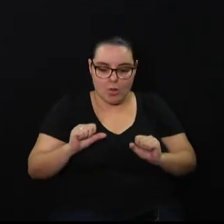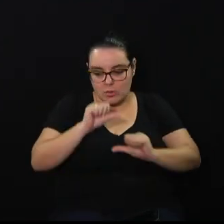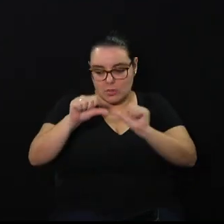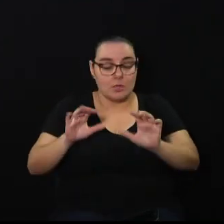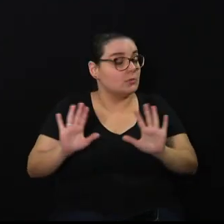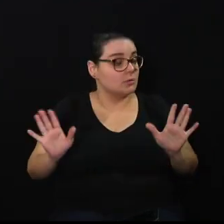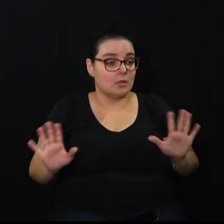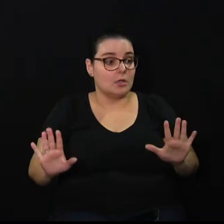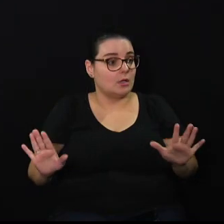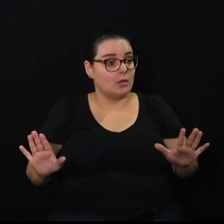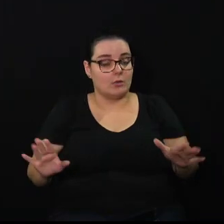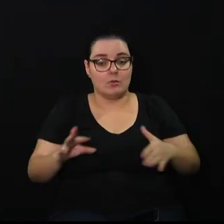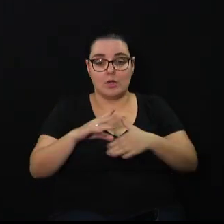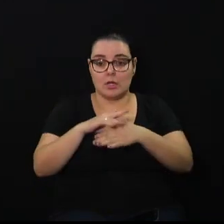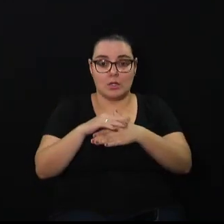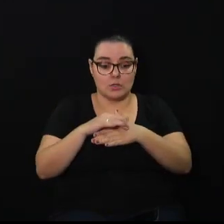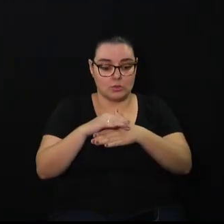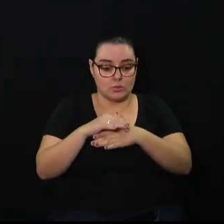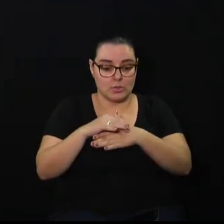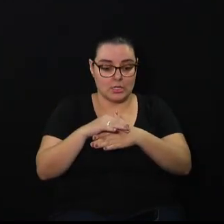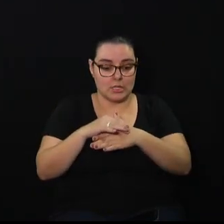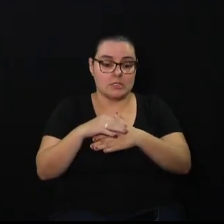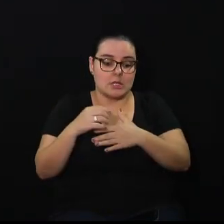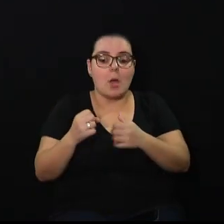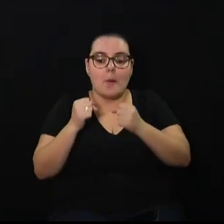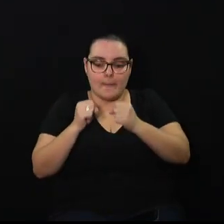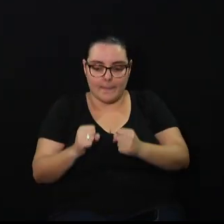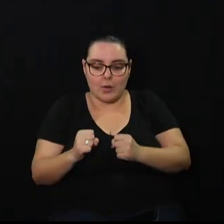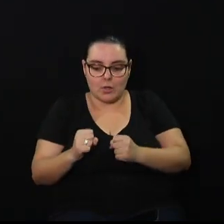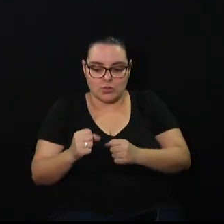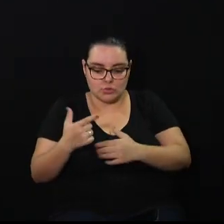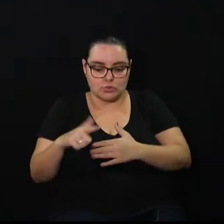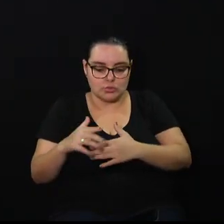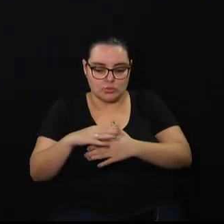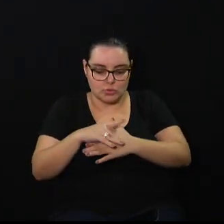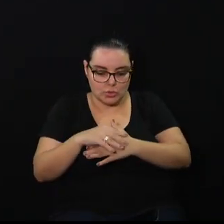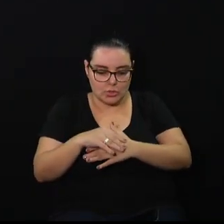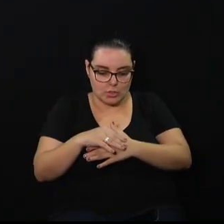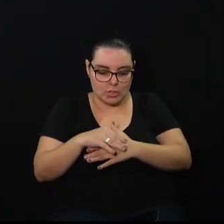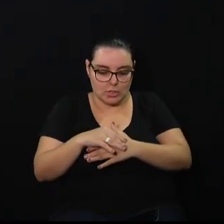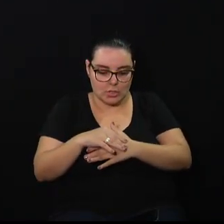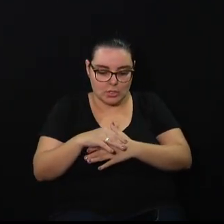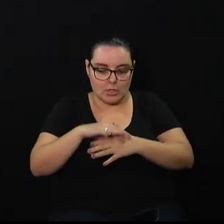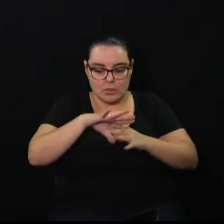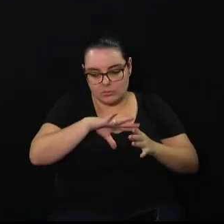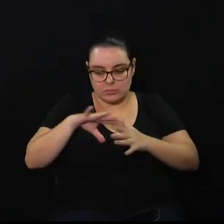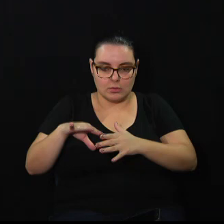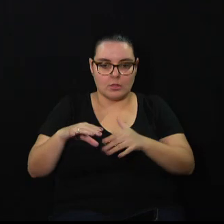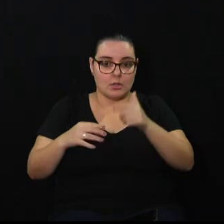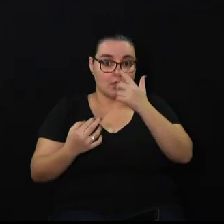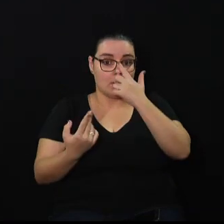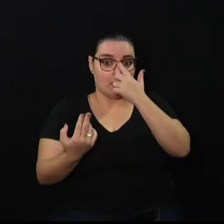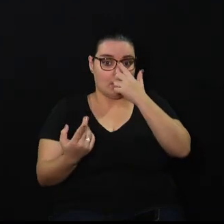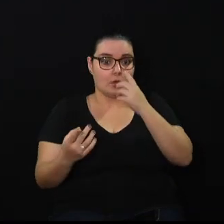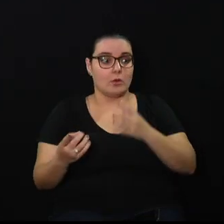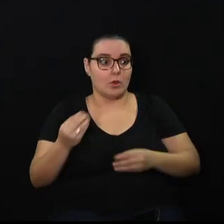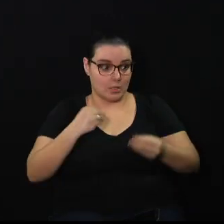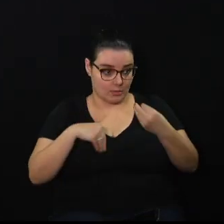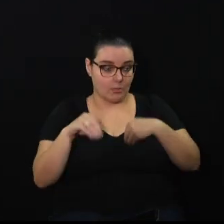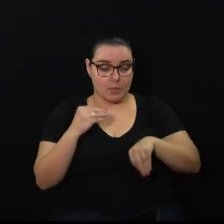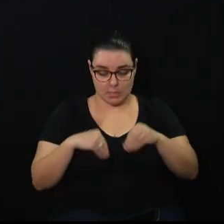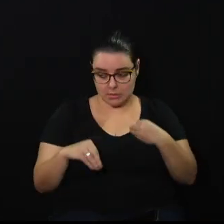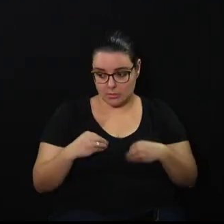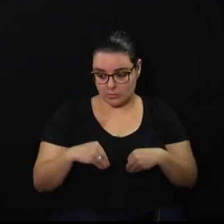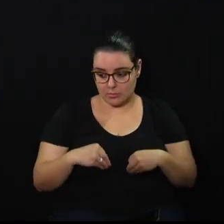doença não é que a pessoa como por exemplo um transtorno de humor onde a pessoa não é depressivo ele está naquele momento deprimida né